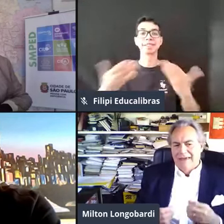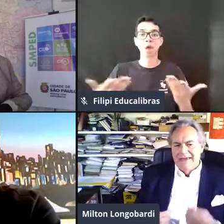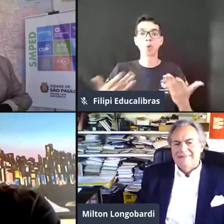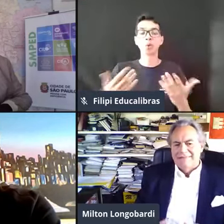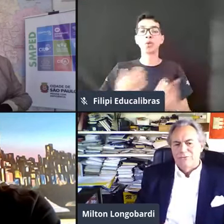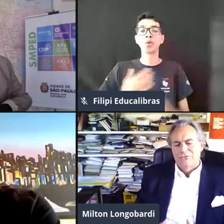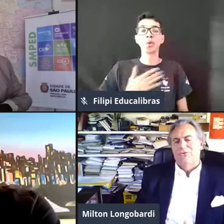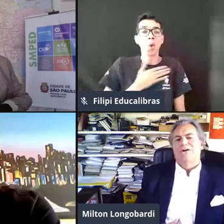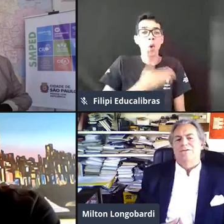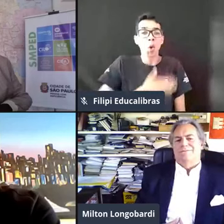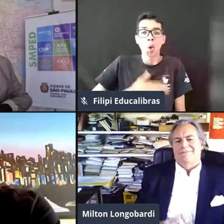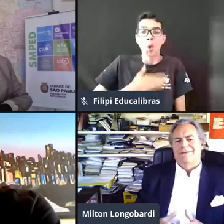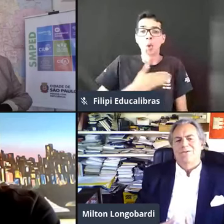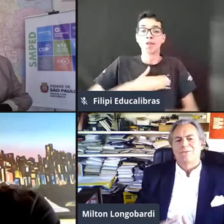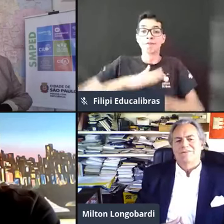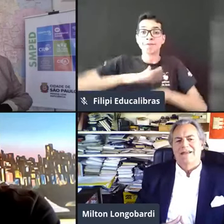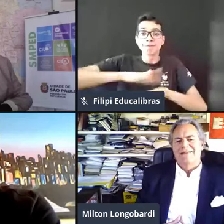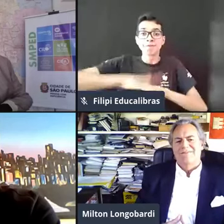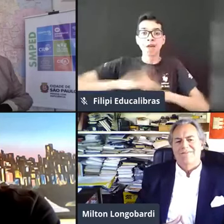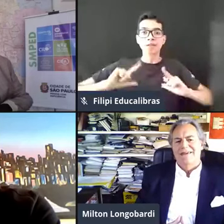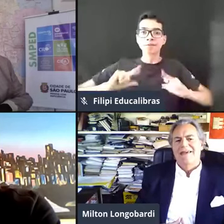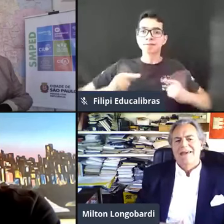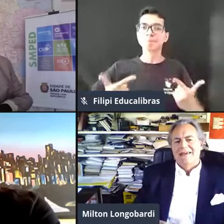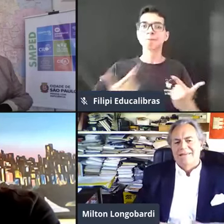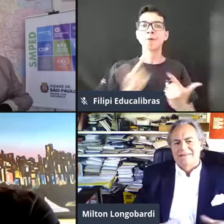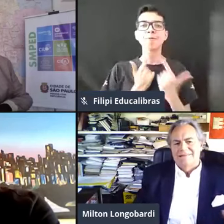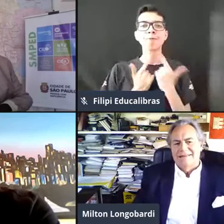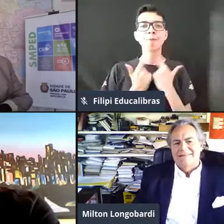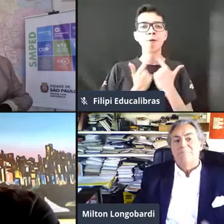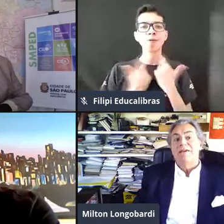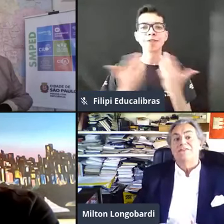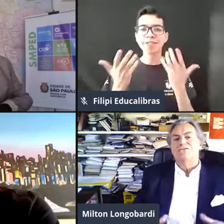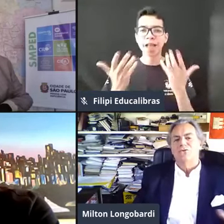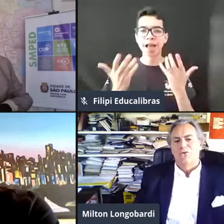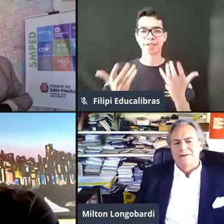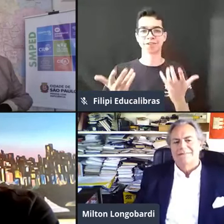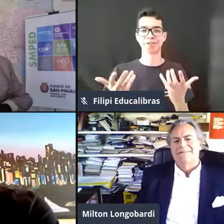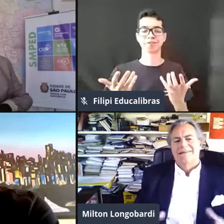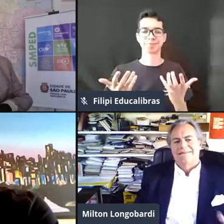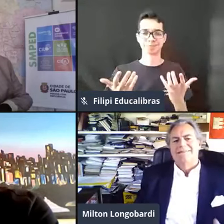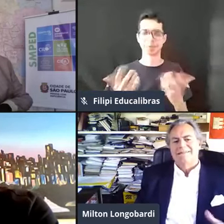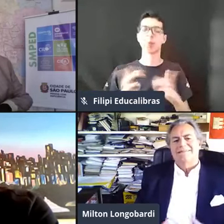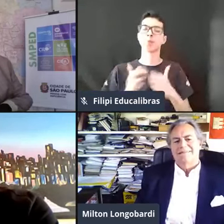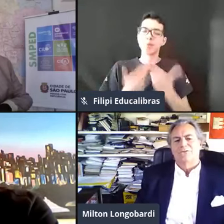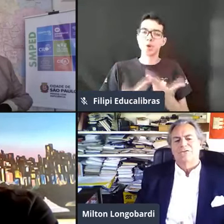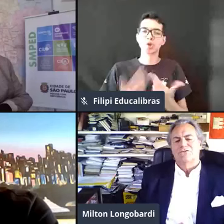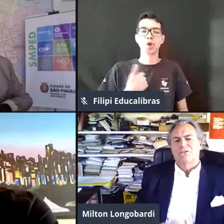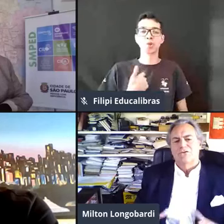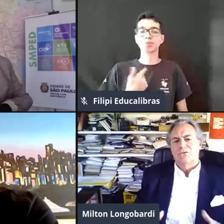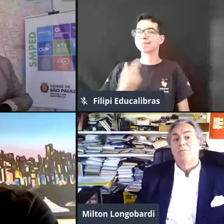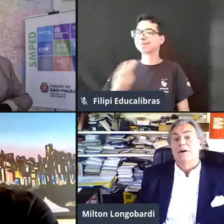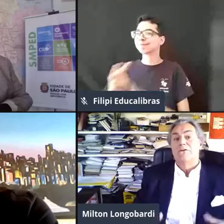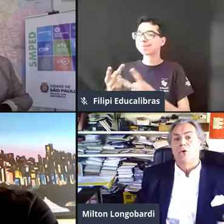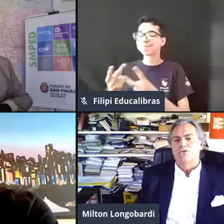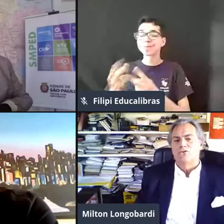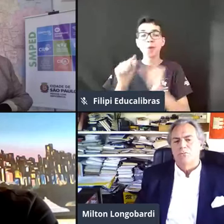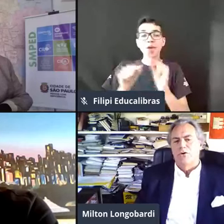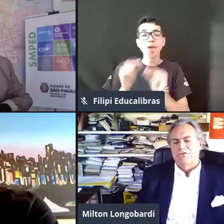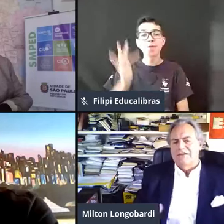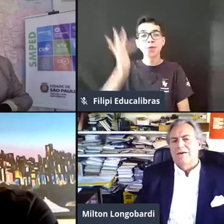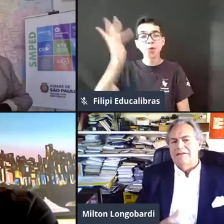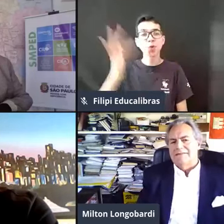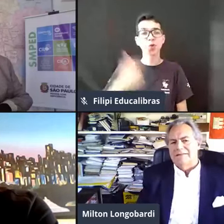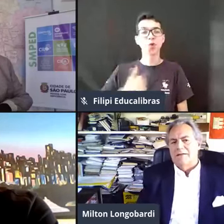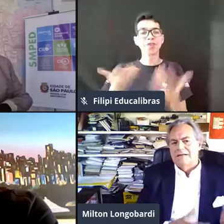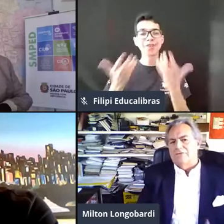Então, esse é o sonho que eu gostaria de ver, ter pessoas nessas condições, ocupando outros